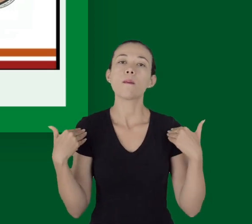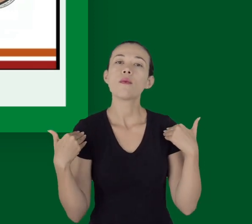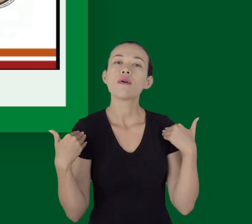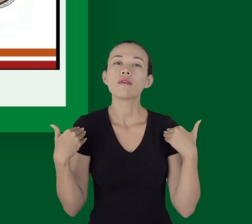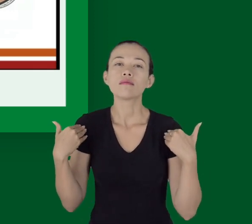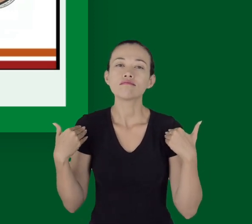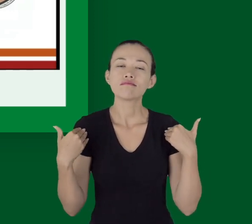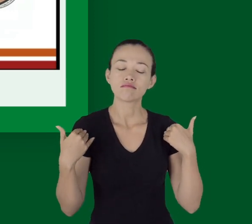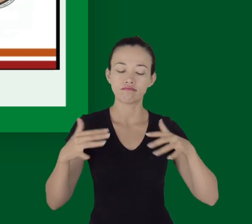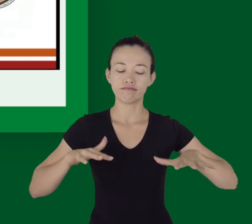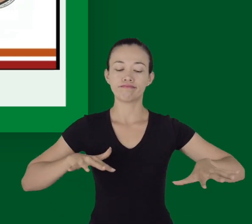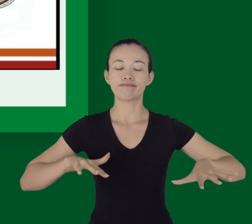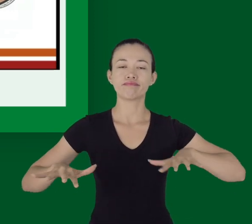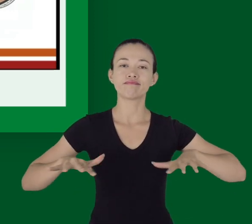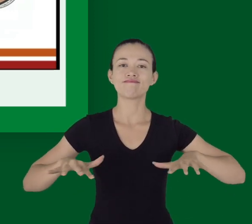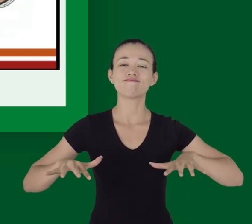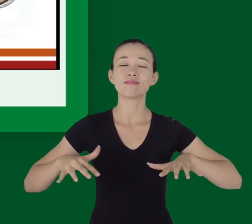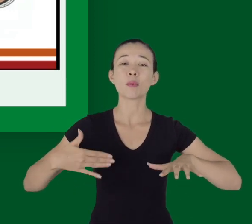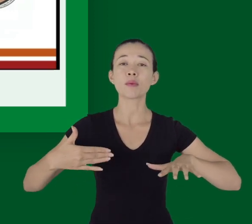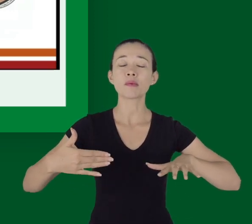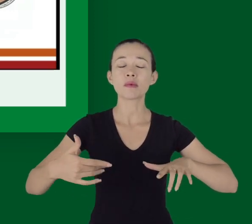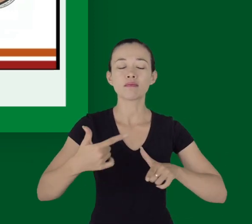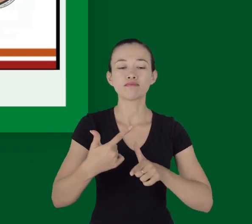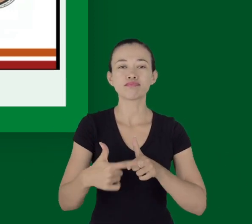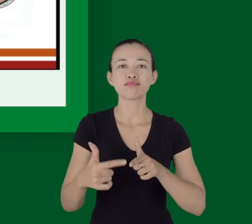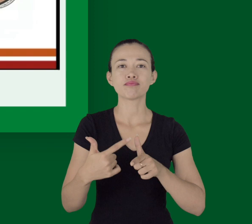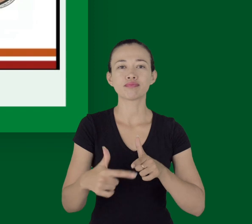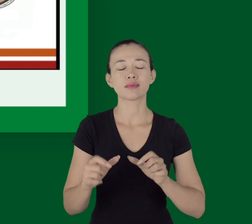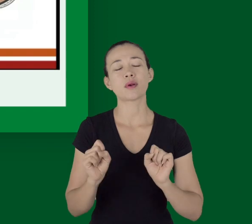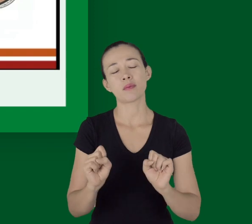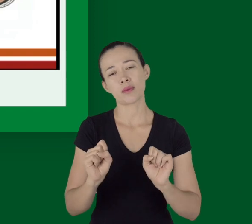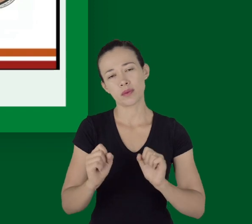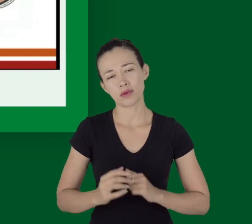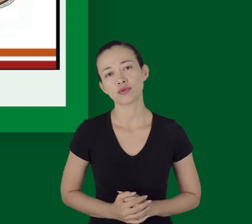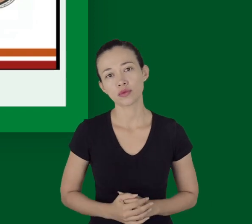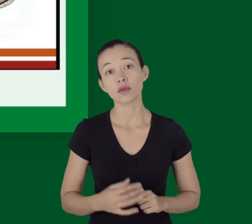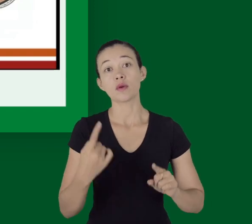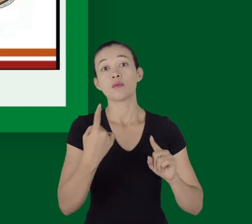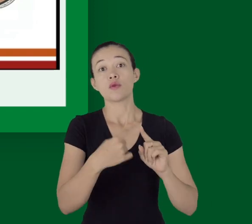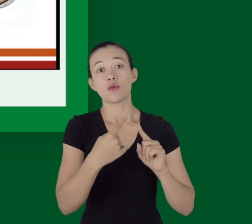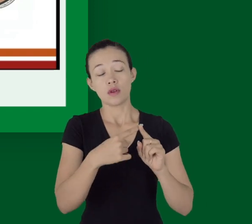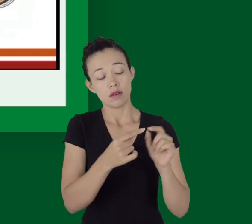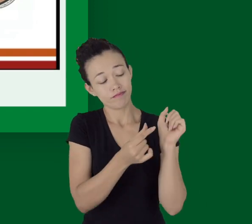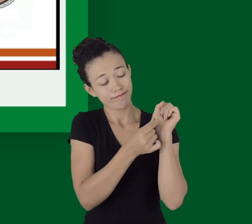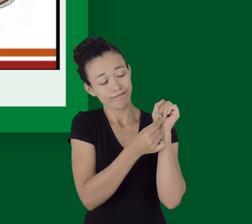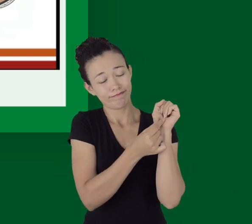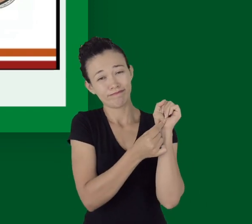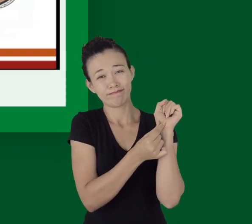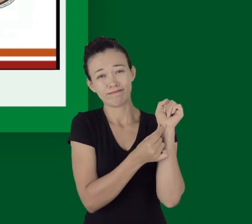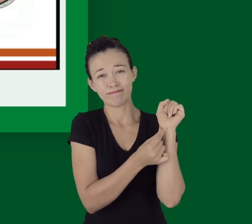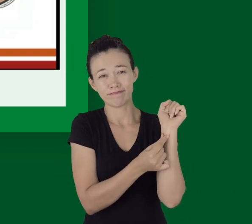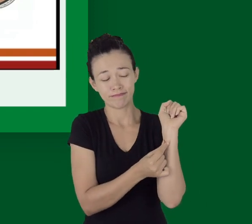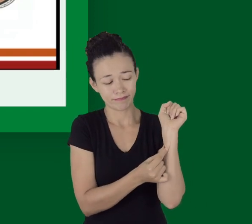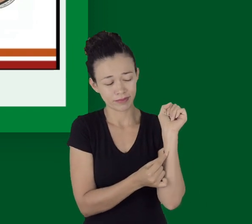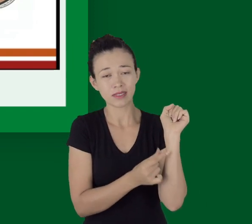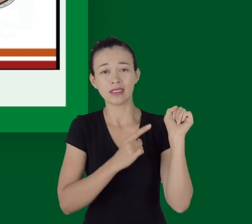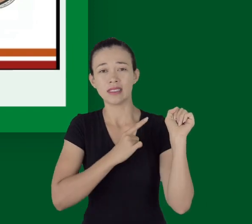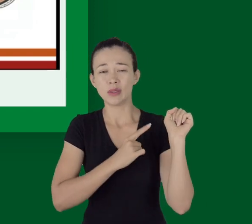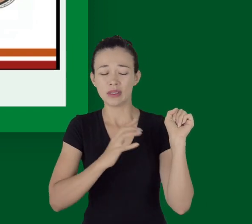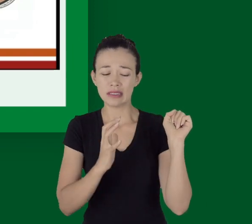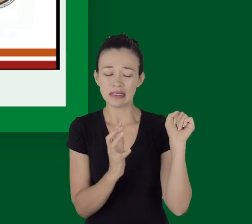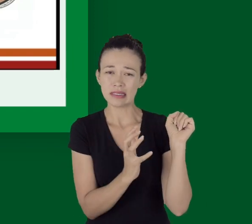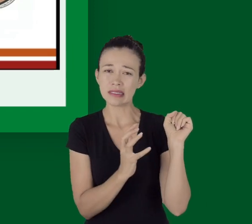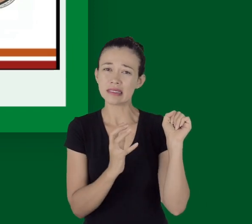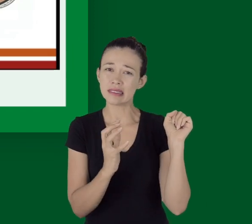desencadear alterações a nível sensório-motor. Ou seja, comprometeu o trato corticoespinhal a ponto de